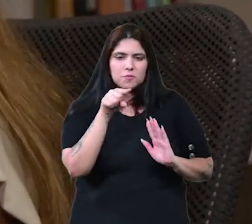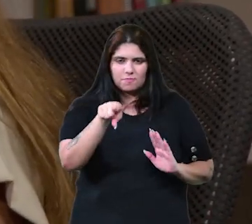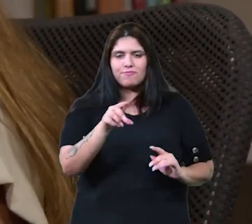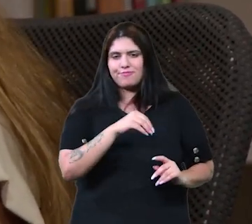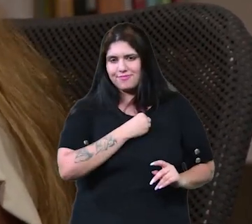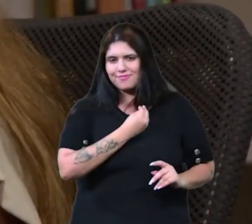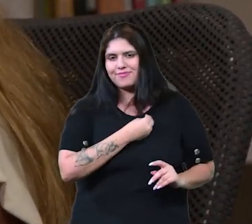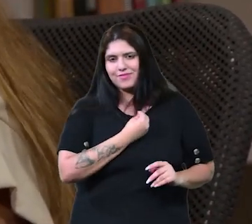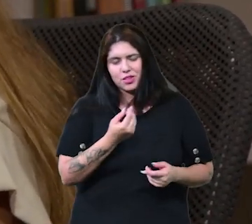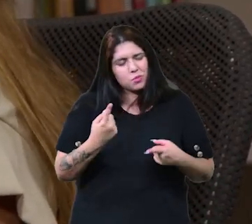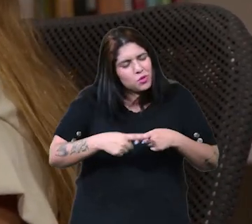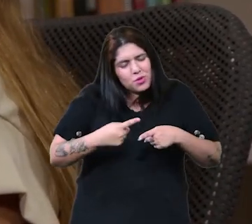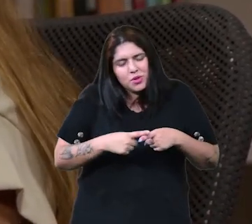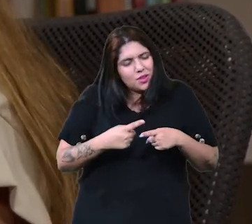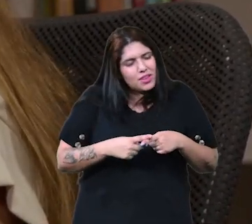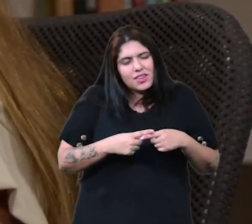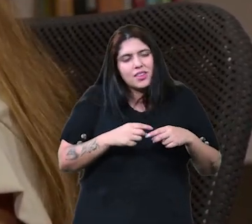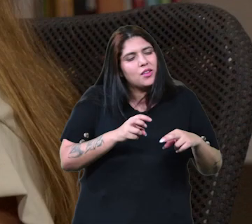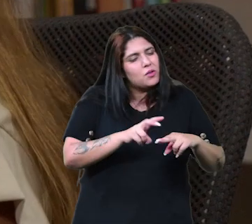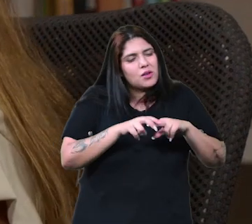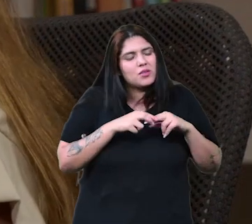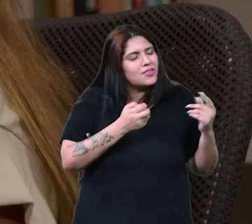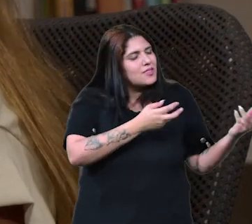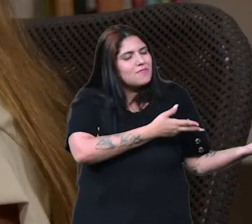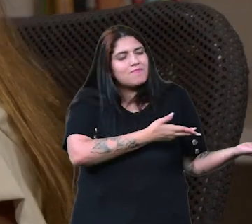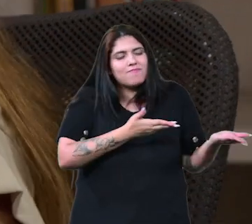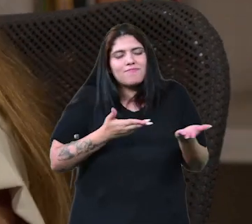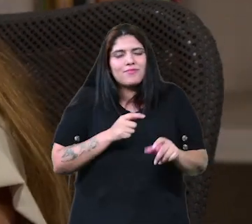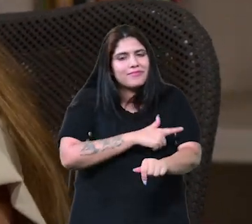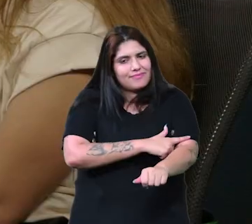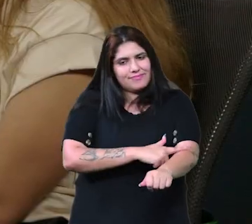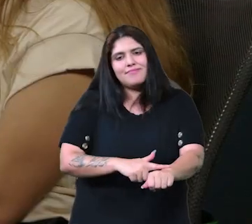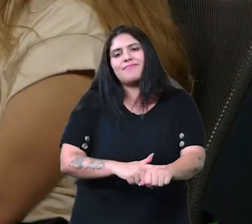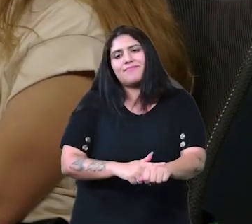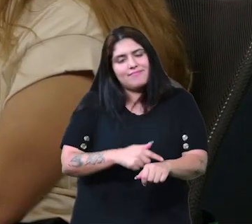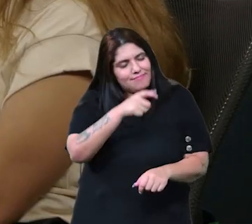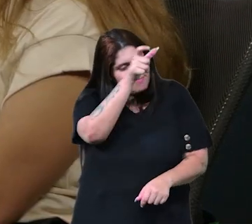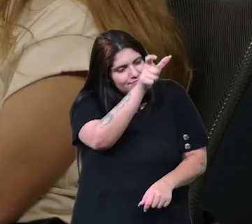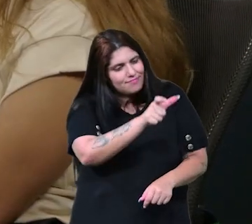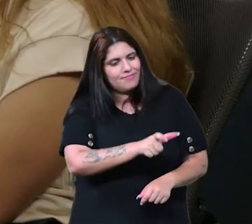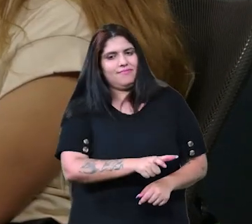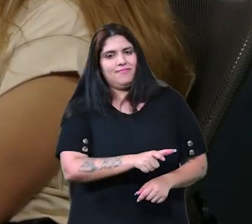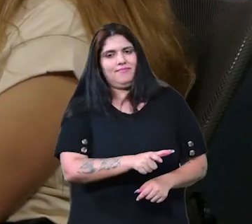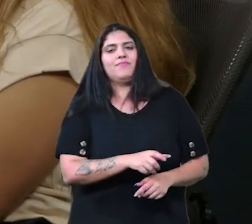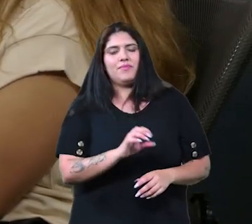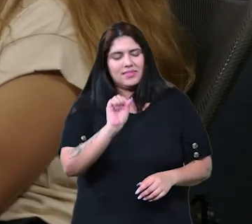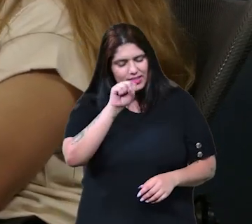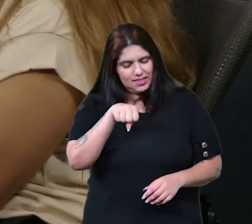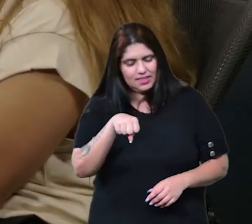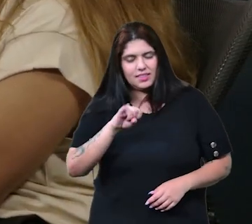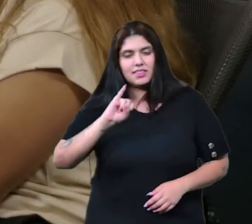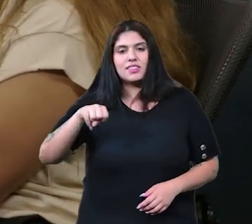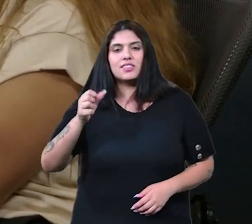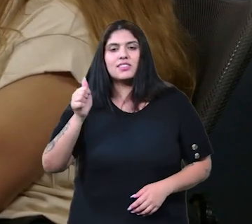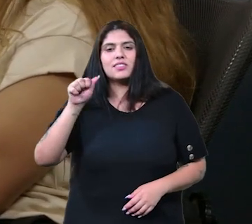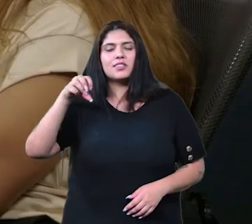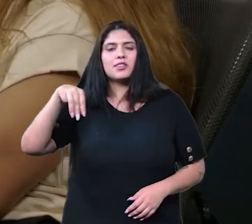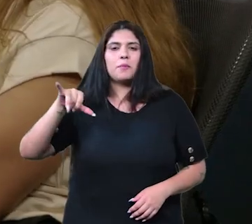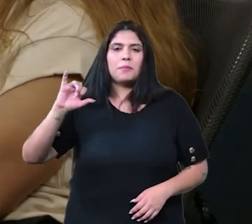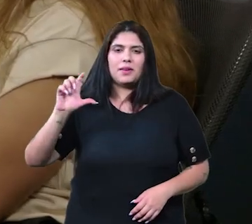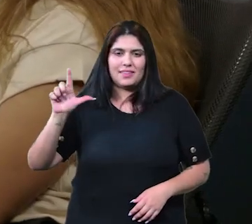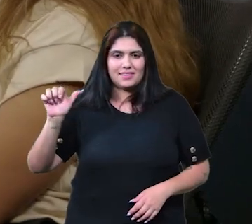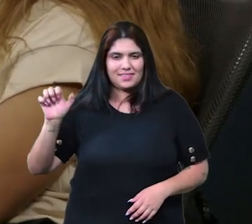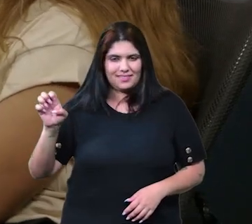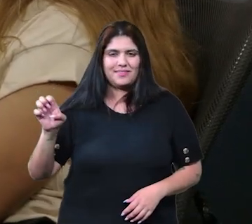hospitalidade pequena que ele teve contigo em algum momento. Sim. Jamile, como você é professora na área, qual